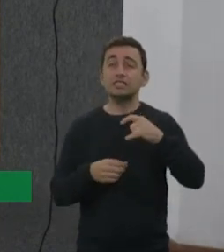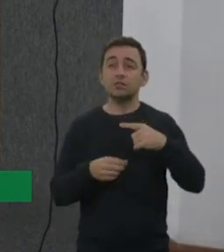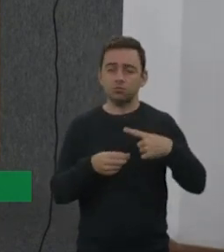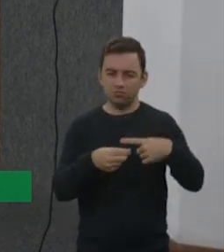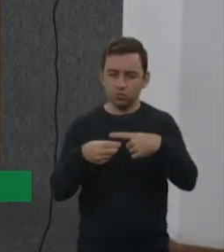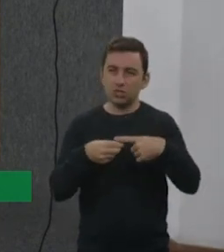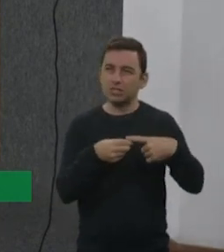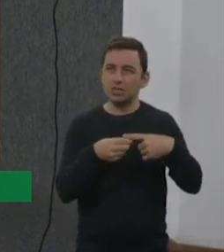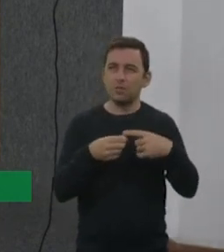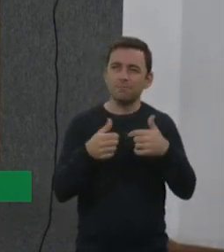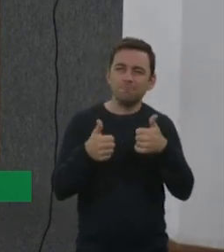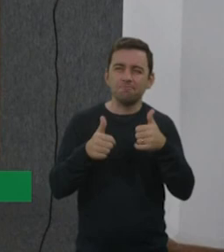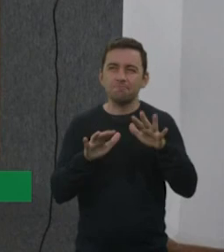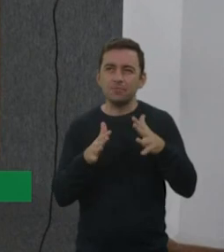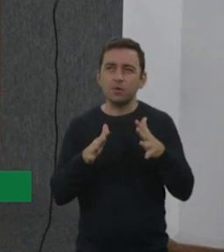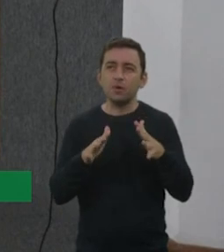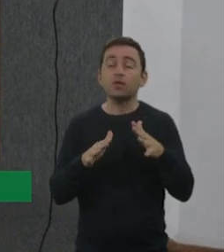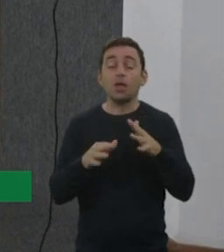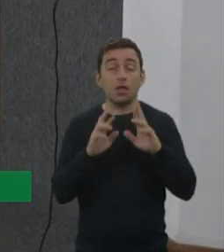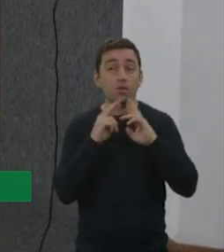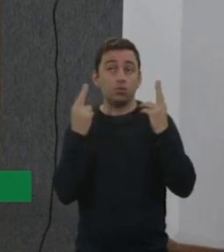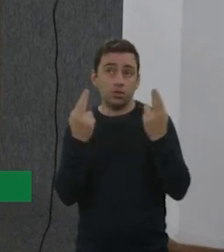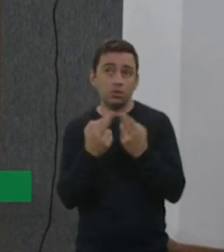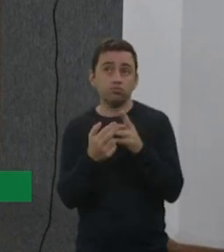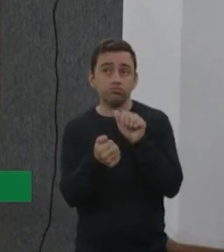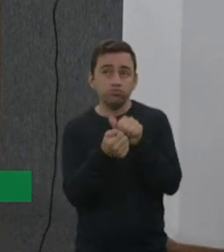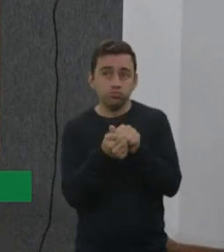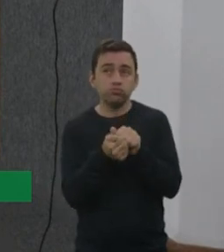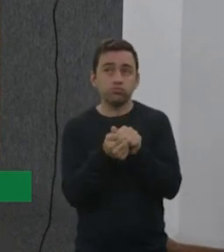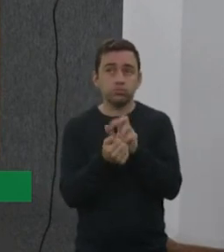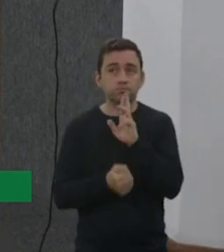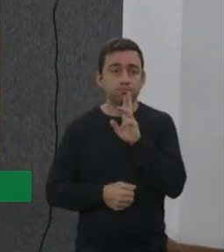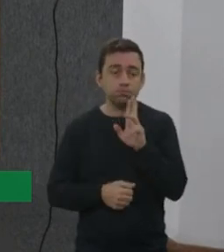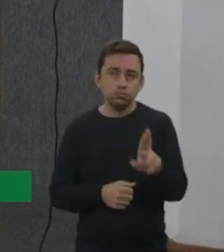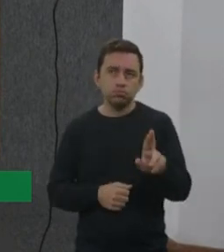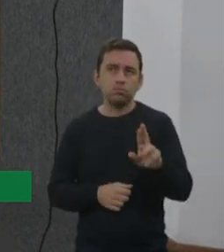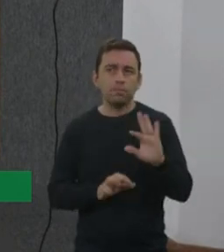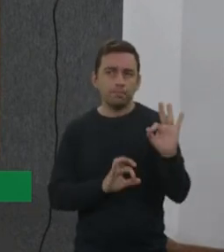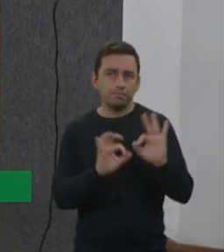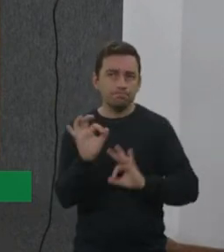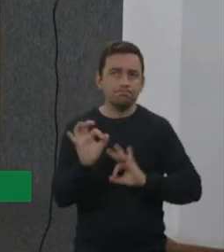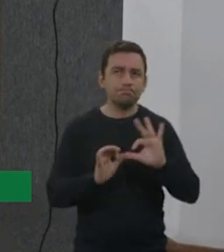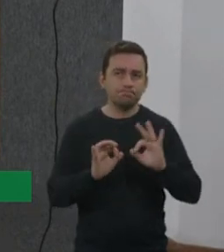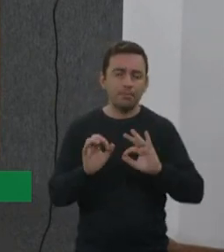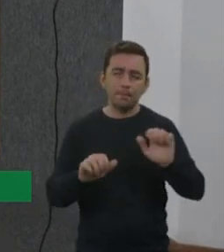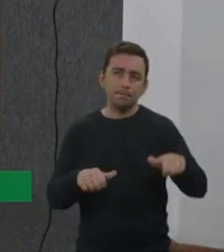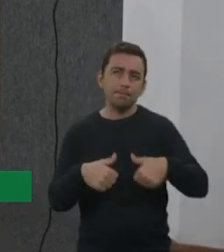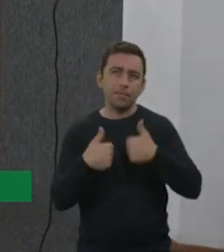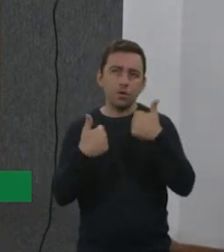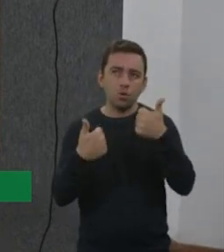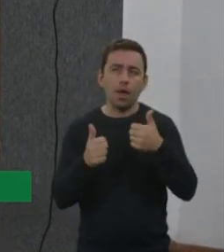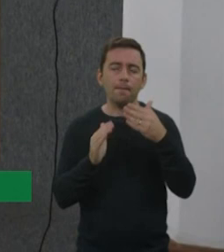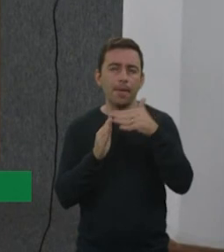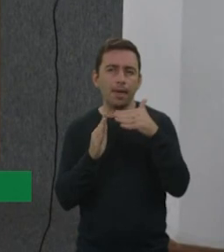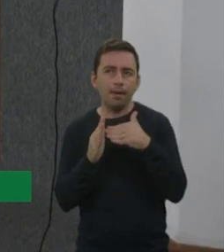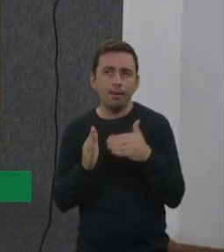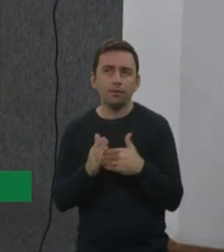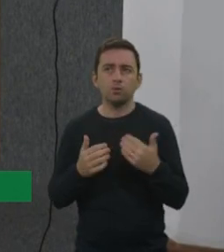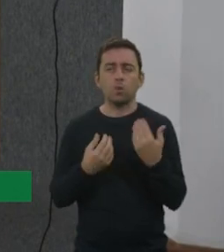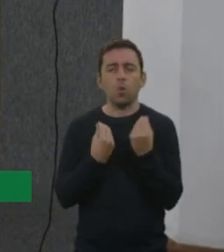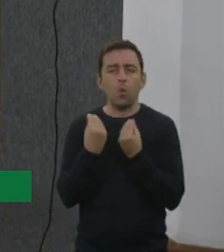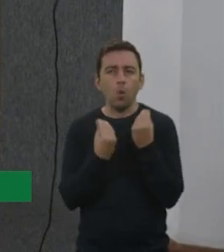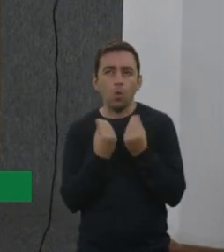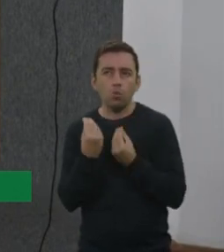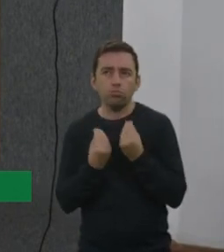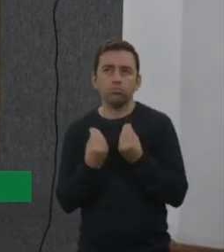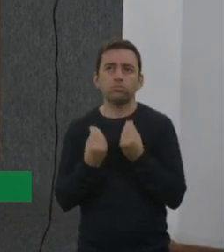tão bom, nós fazemos reuniões de feedback para aperfeiçoar os métodos, né, a operacionalização da coleta